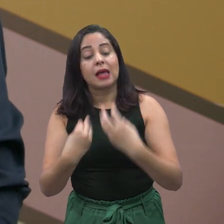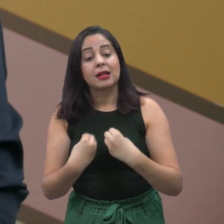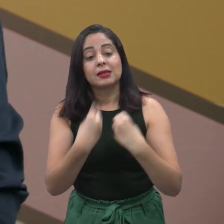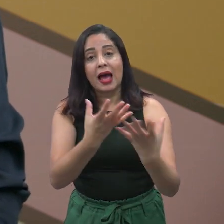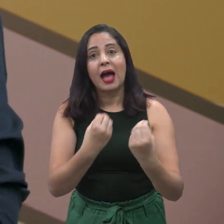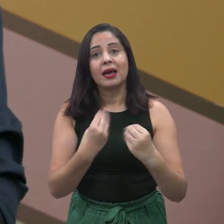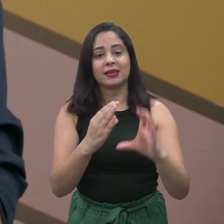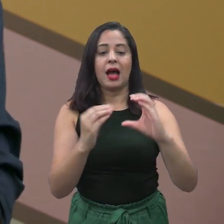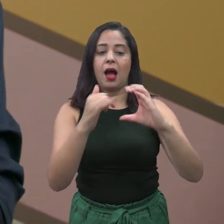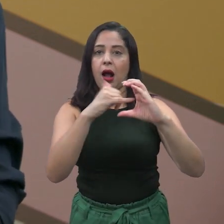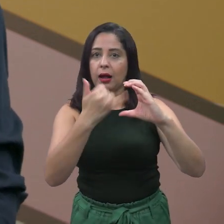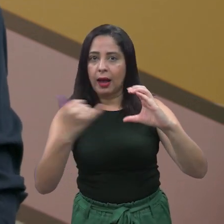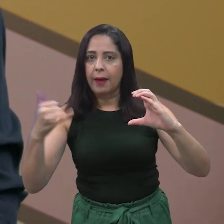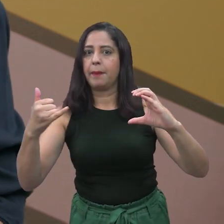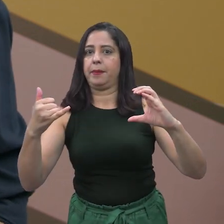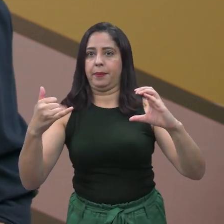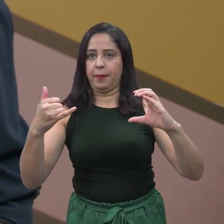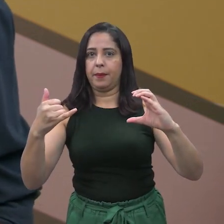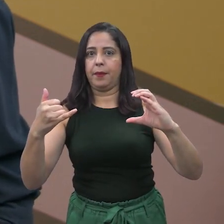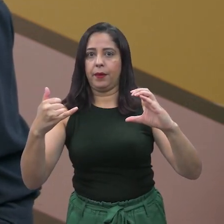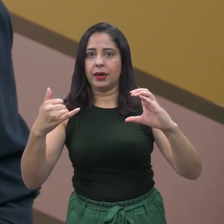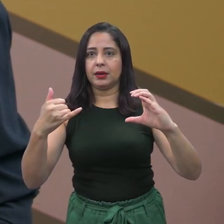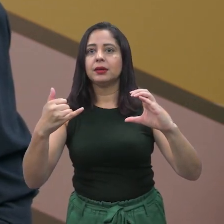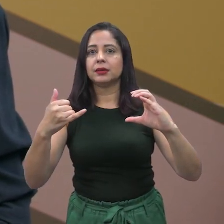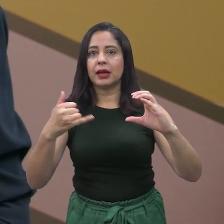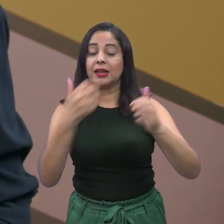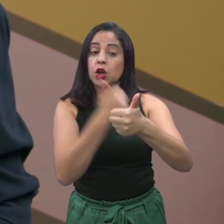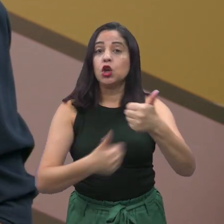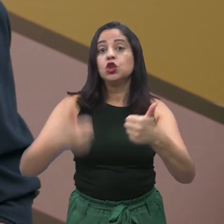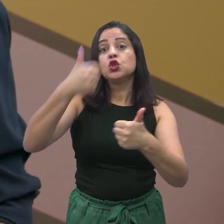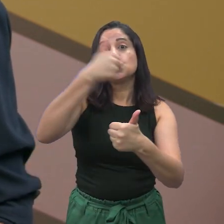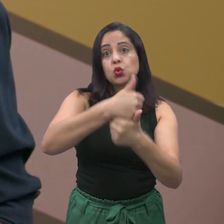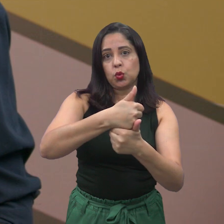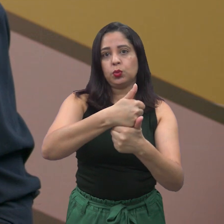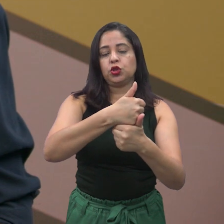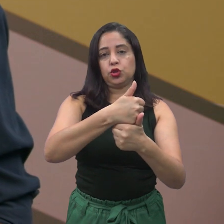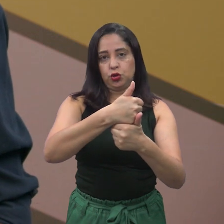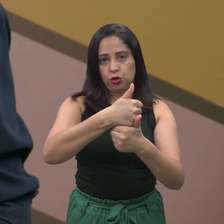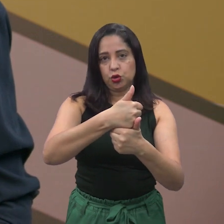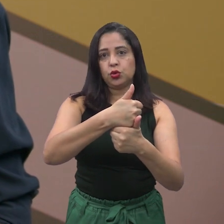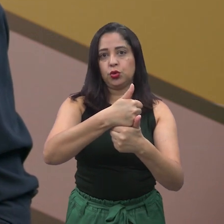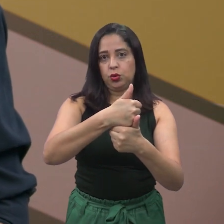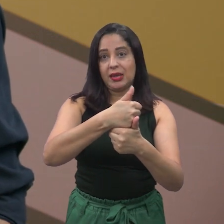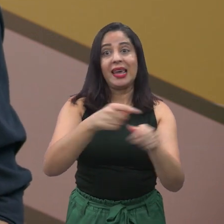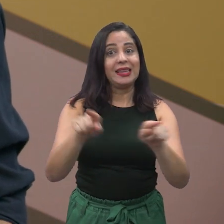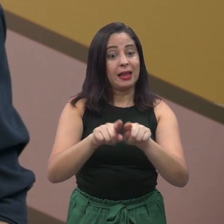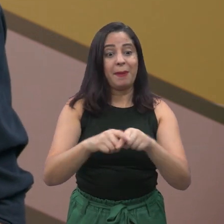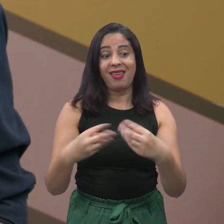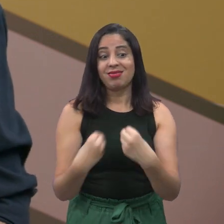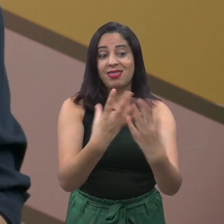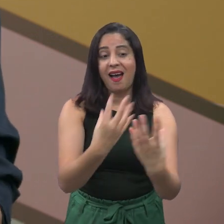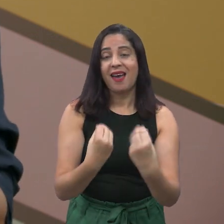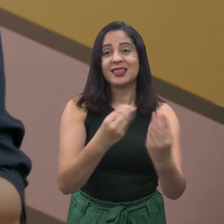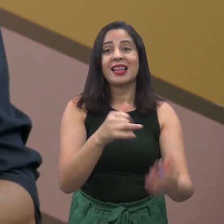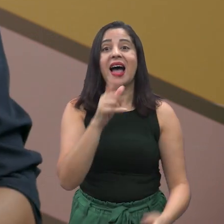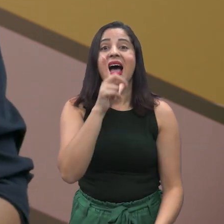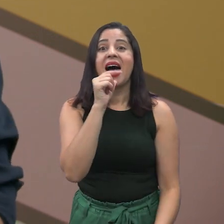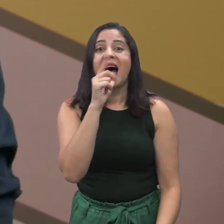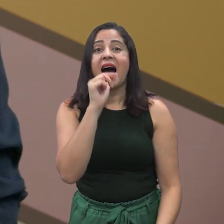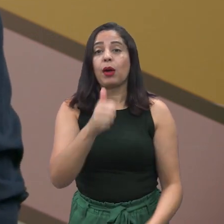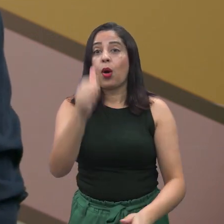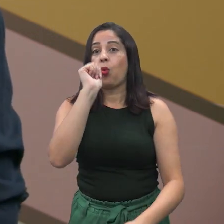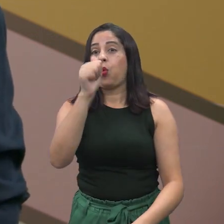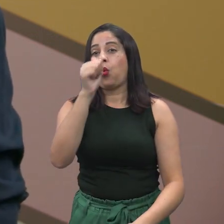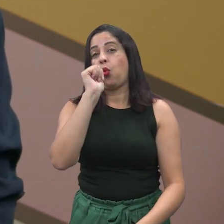mais carboidratos, mas com menos fibra, para pelo menos repor um pouquinho o que pode estar se perdendo, fora o consumo de água também, que pode estar se perdendo